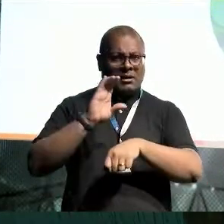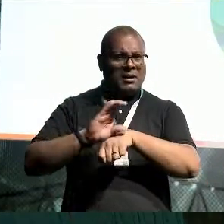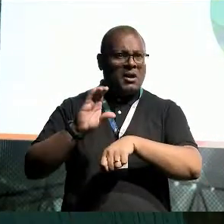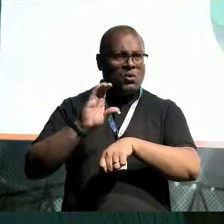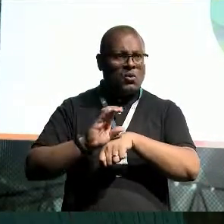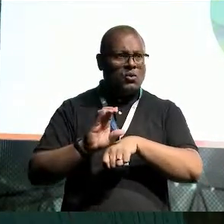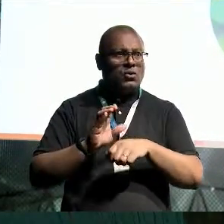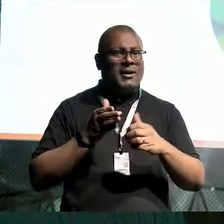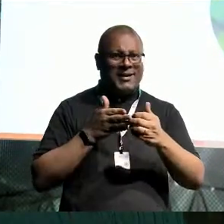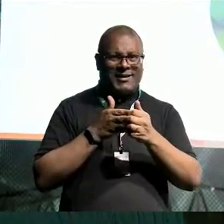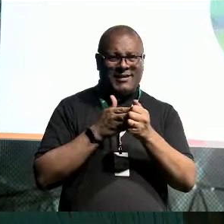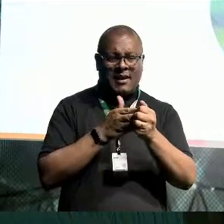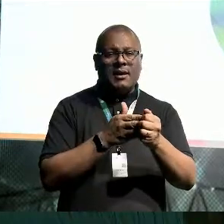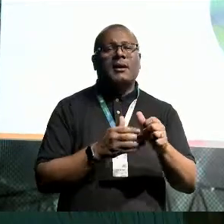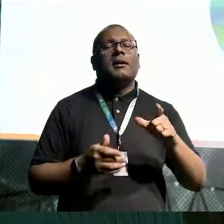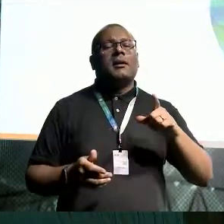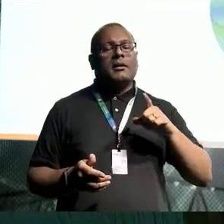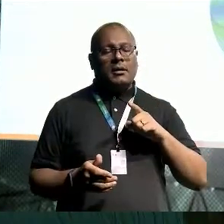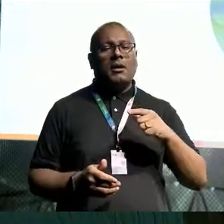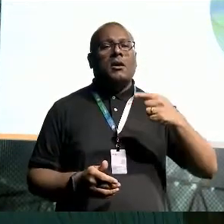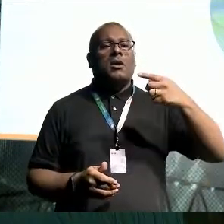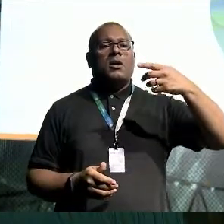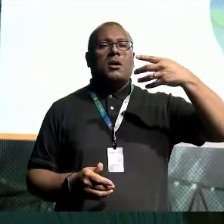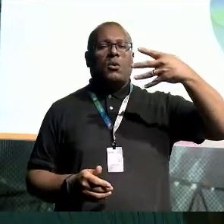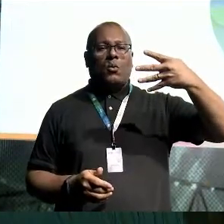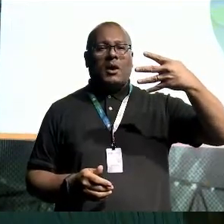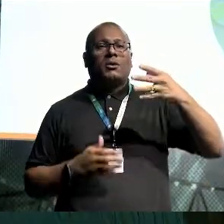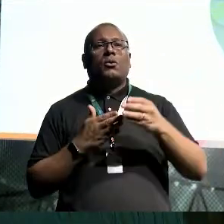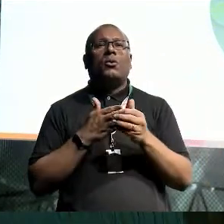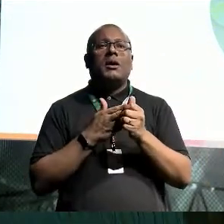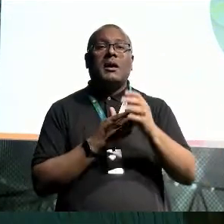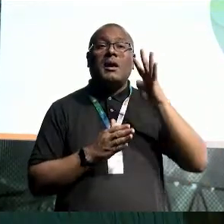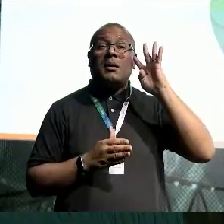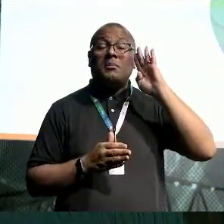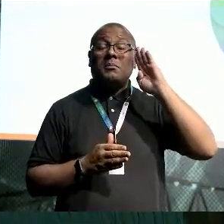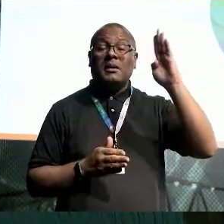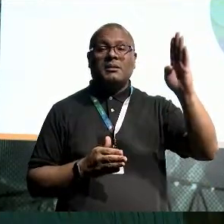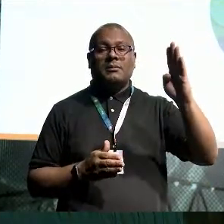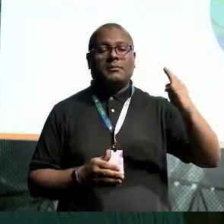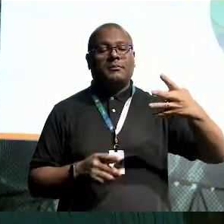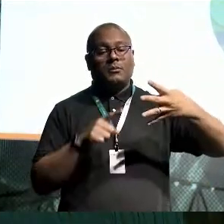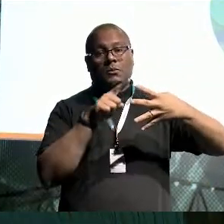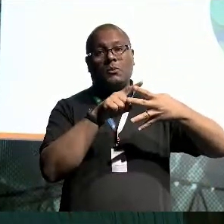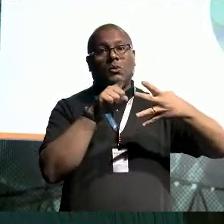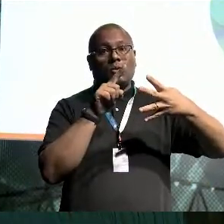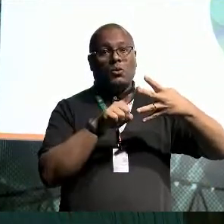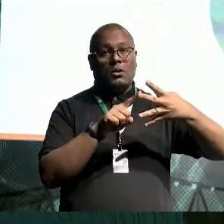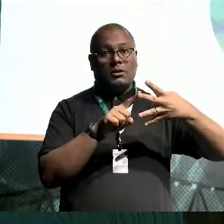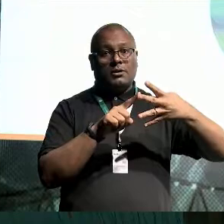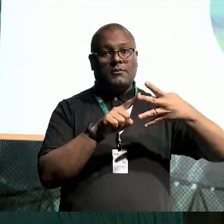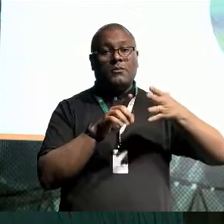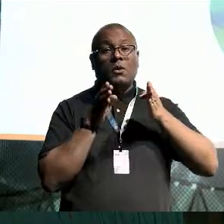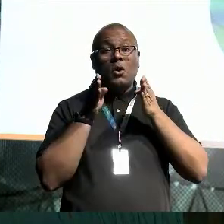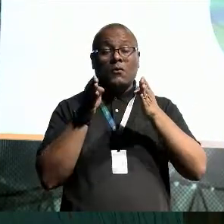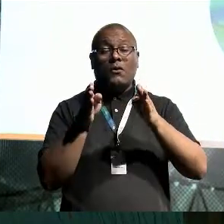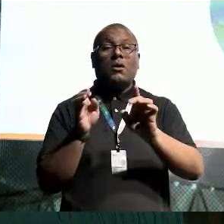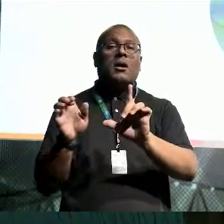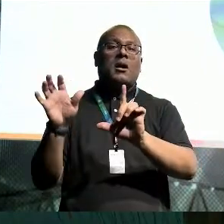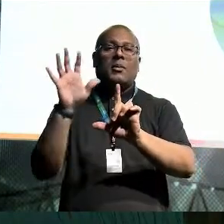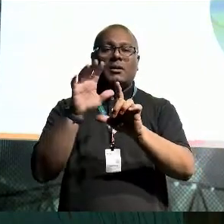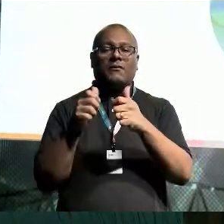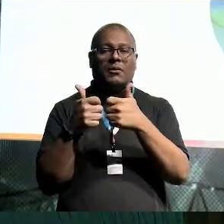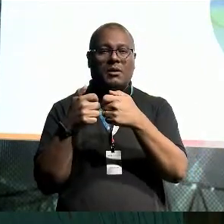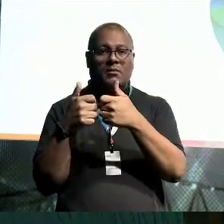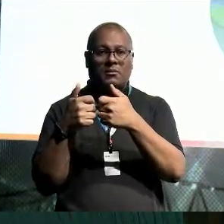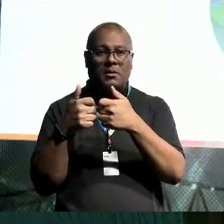tem guia? Sim. A gente tem 4 guias principais. 2 deles são voltados para a plataforma mobile